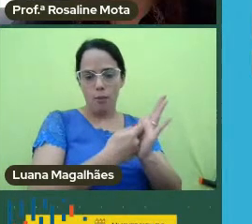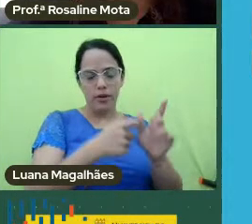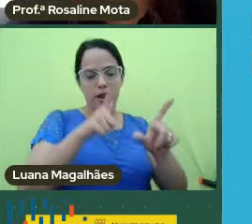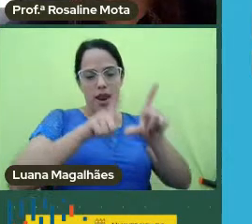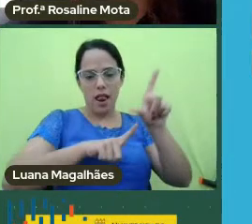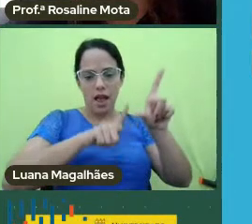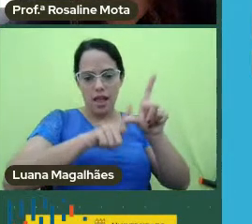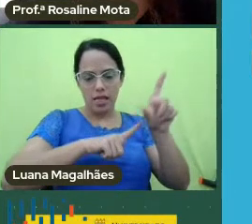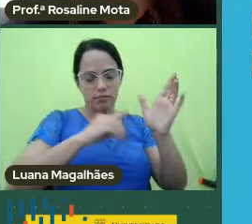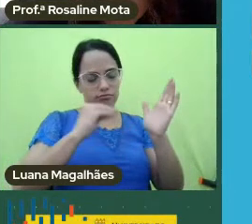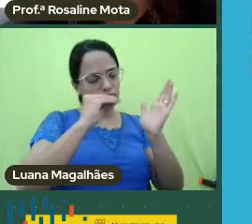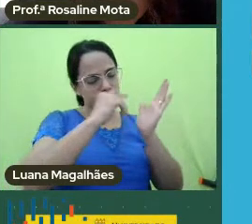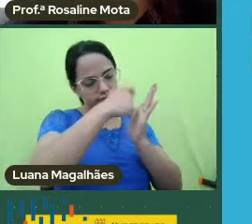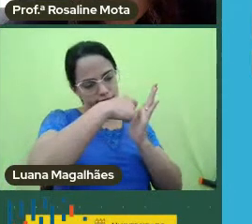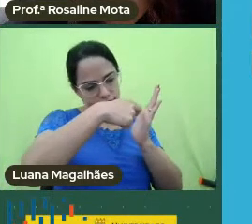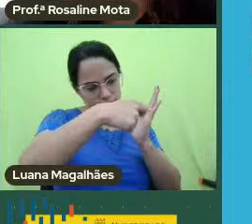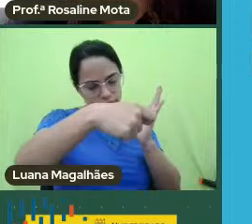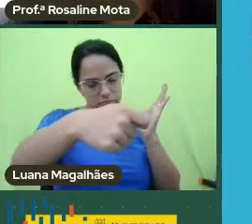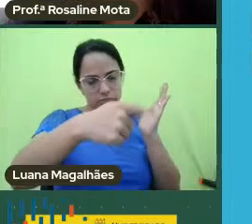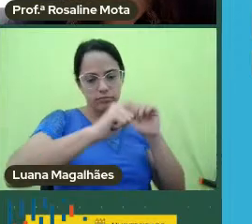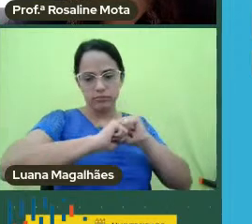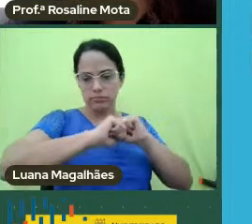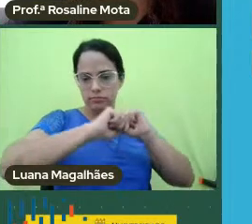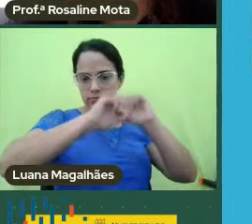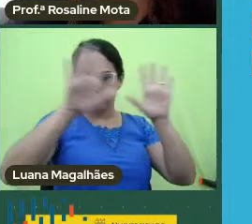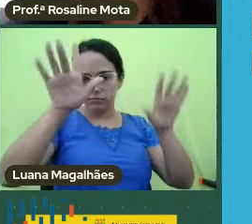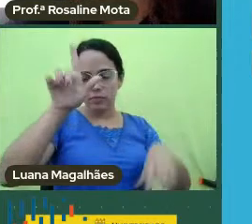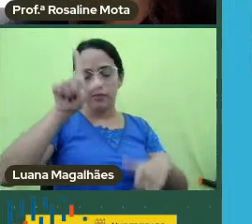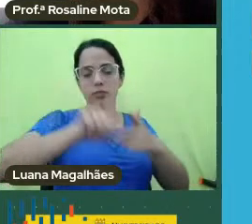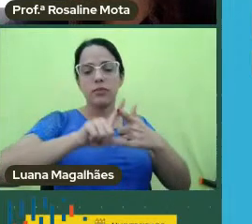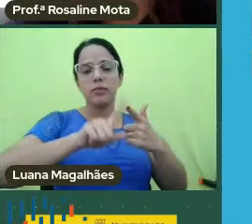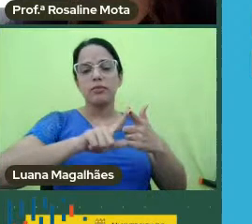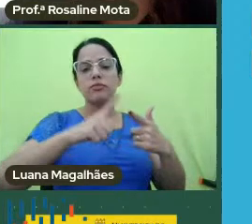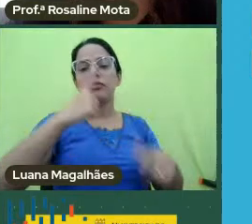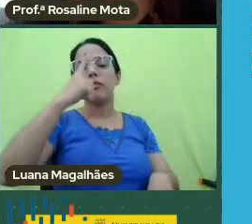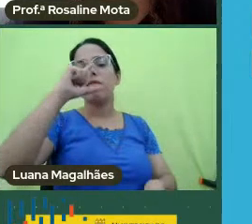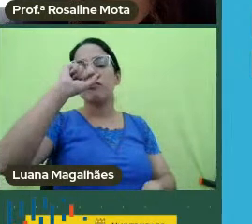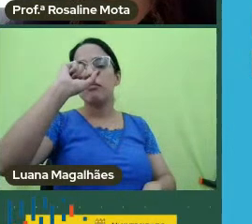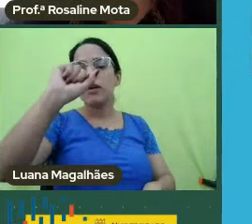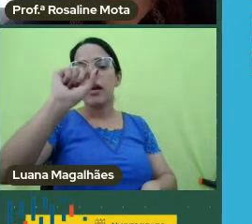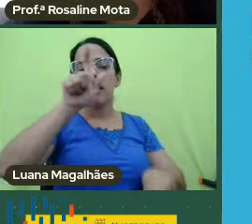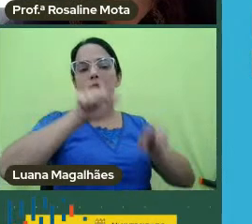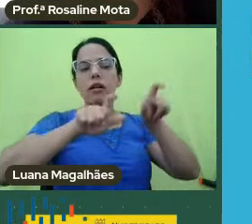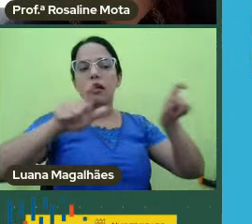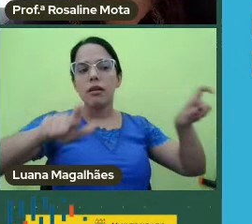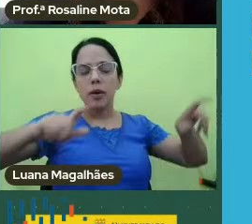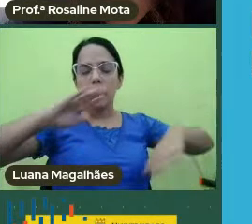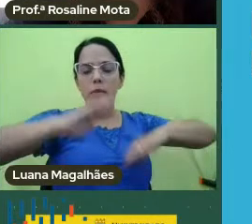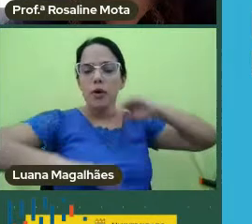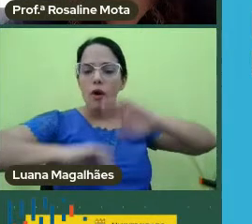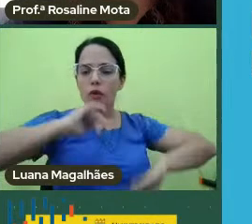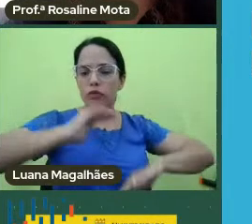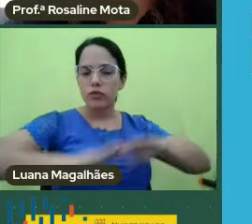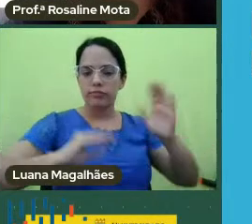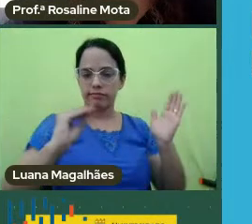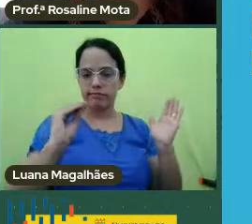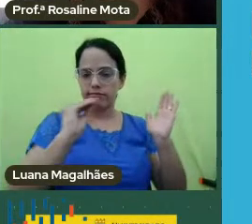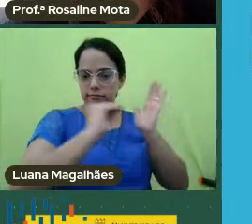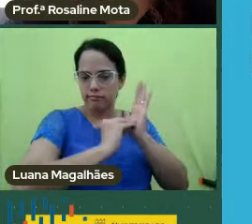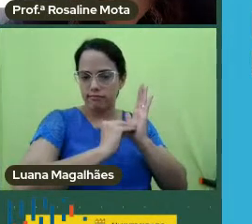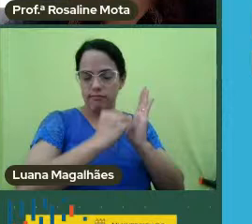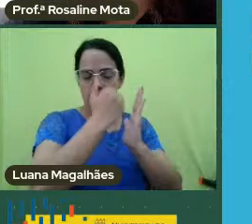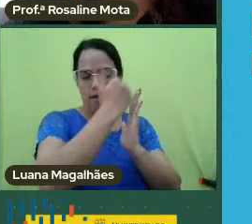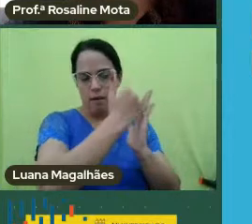do profissional que atendeu o paciente, bem como a identificação dos profissionais prestadores